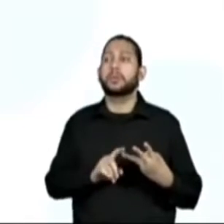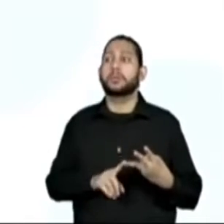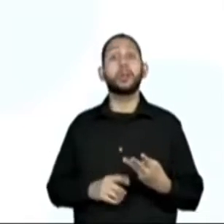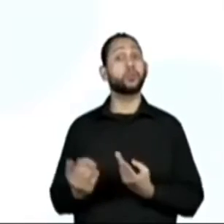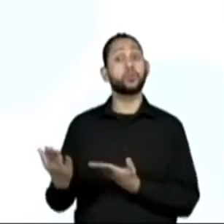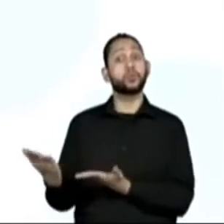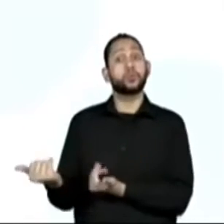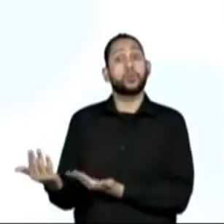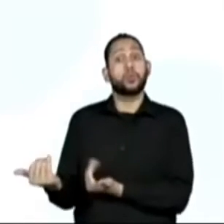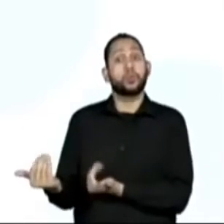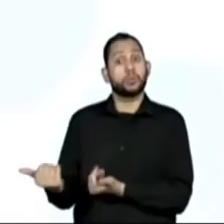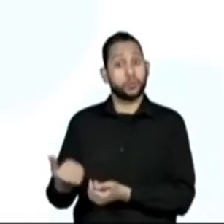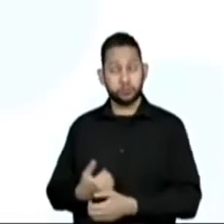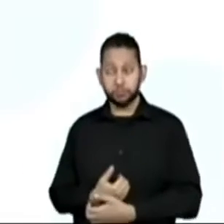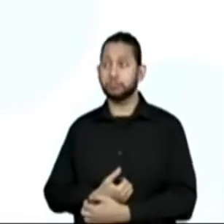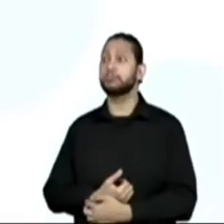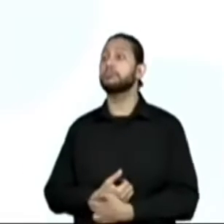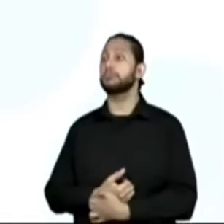Jovem.